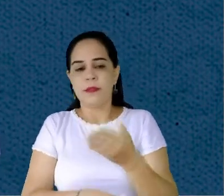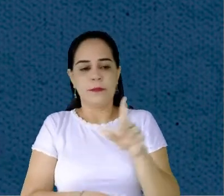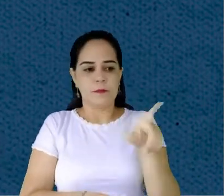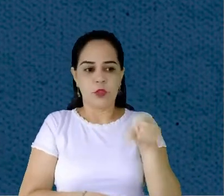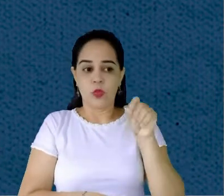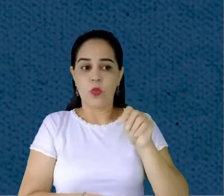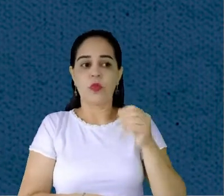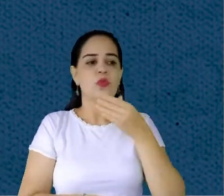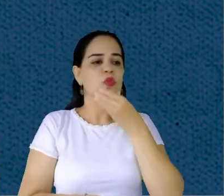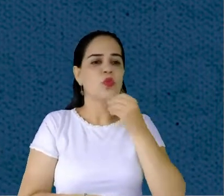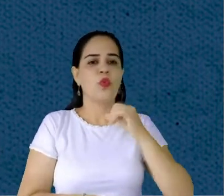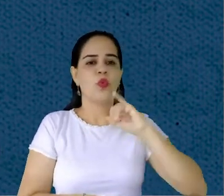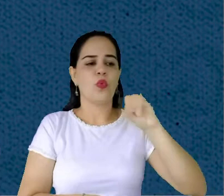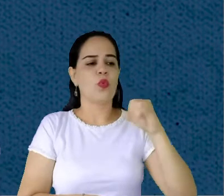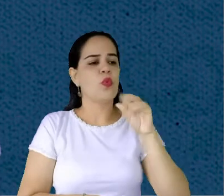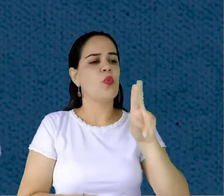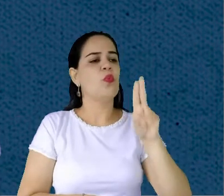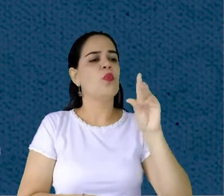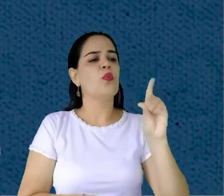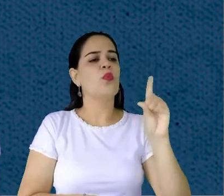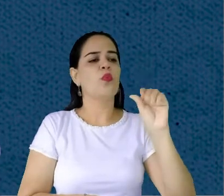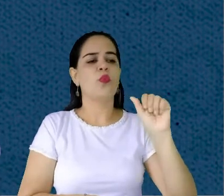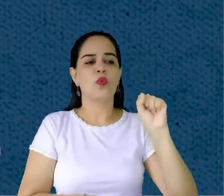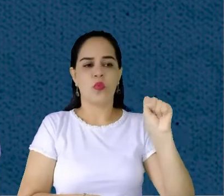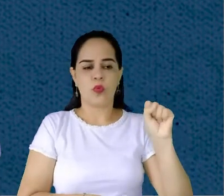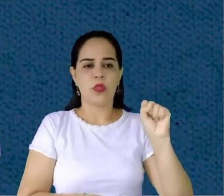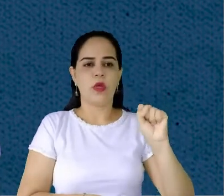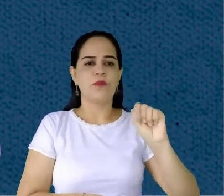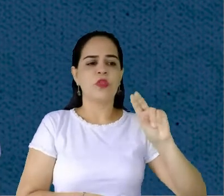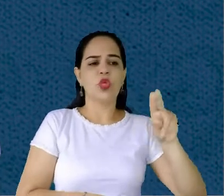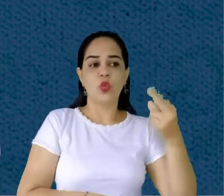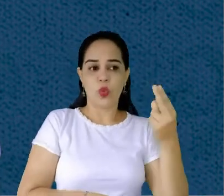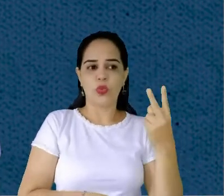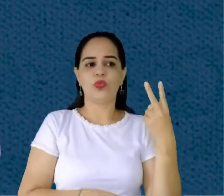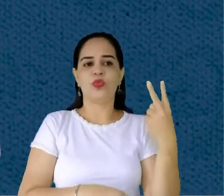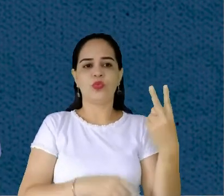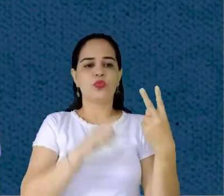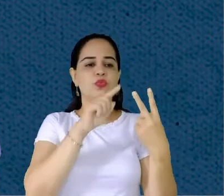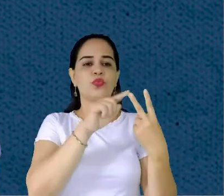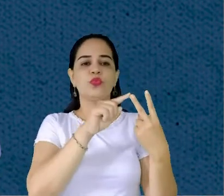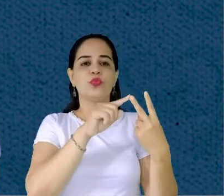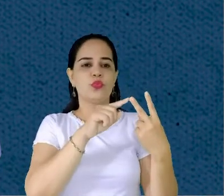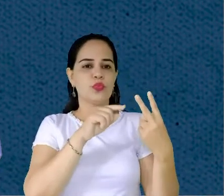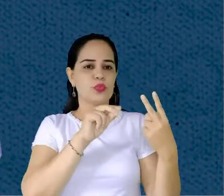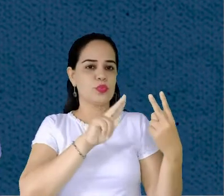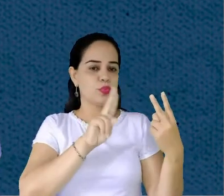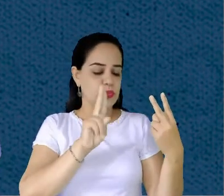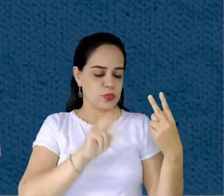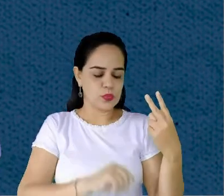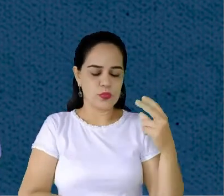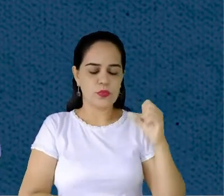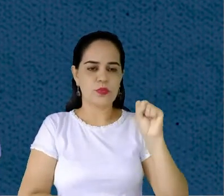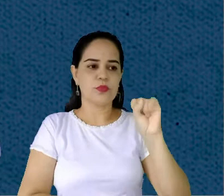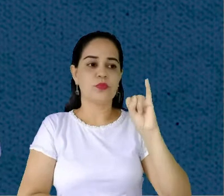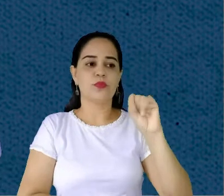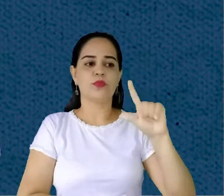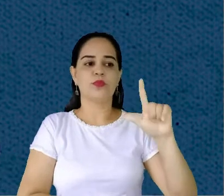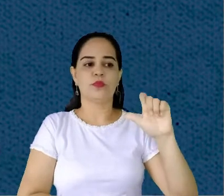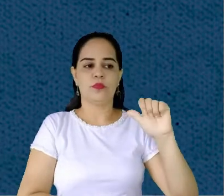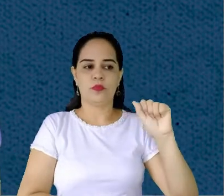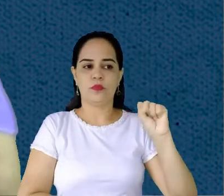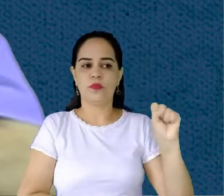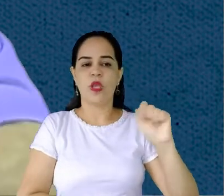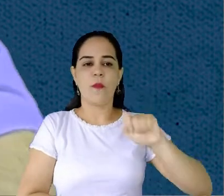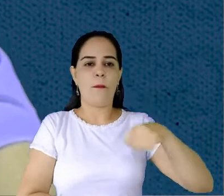Escolheram Judas, chamado Barsabás, e Silas, que eram muito respeitados pelos